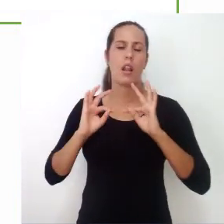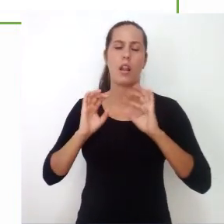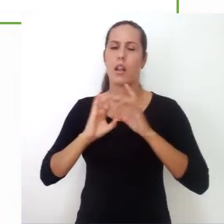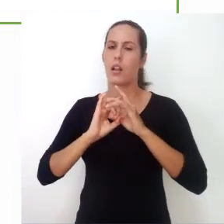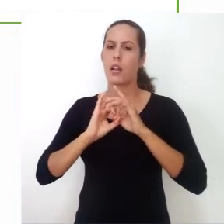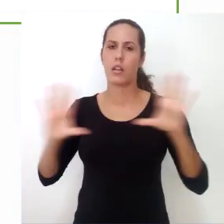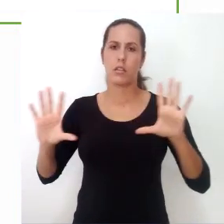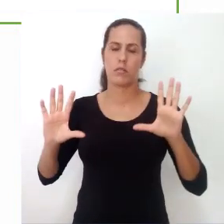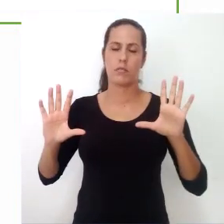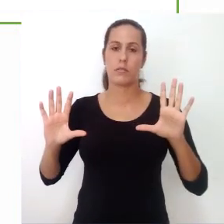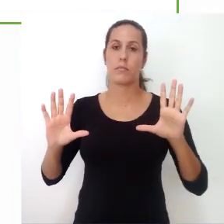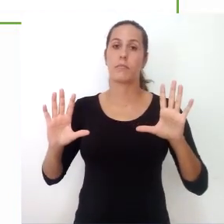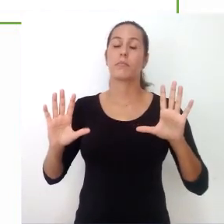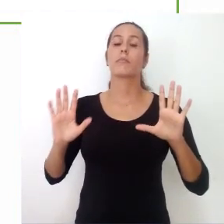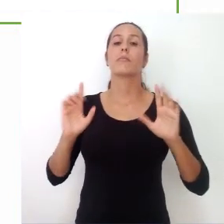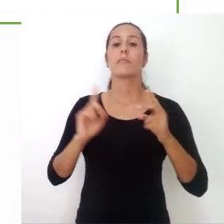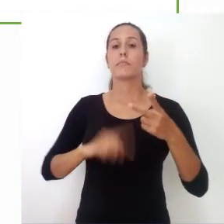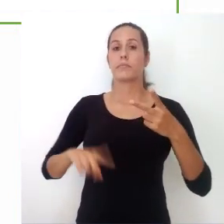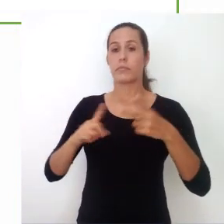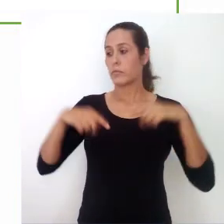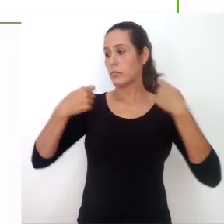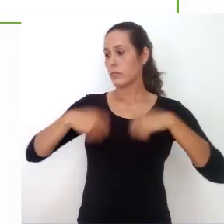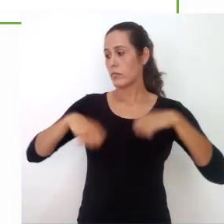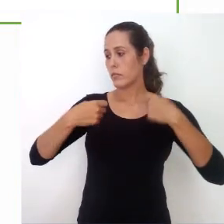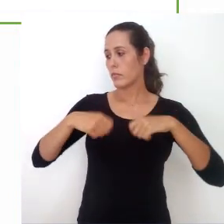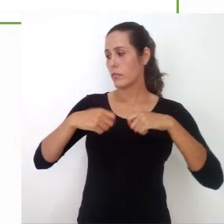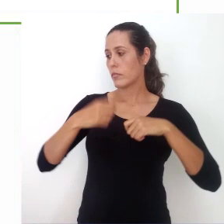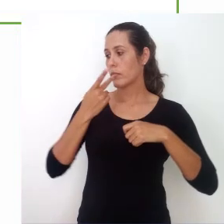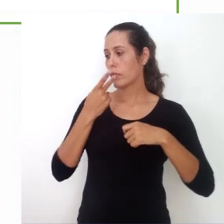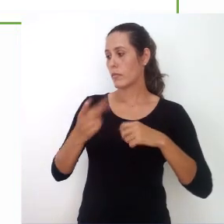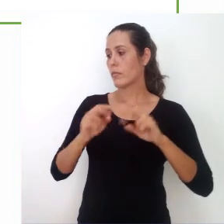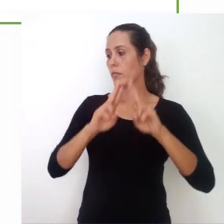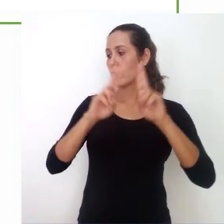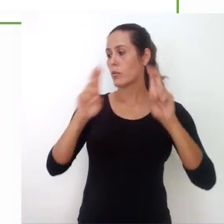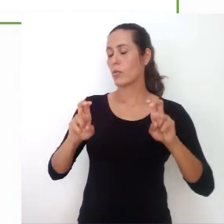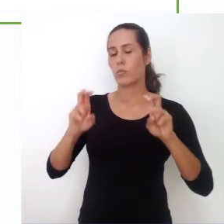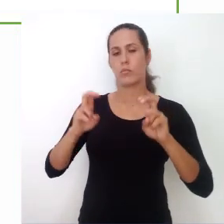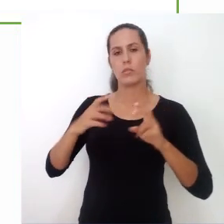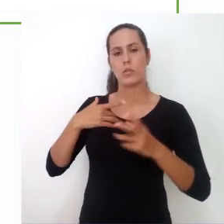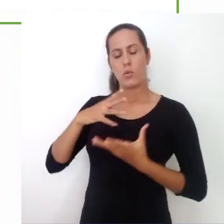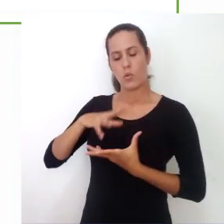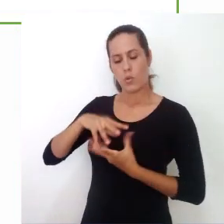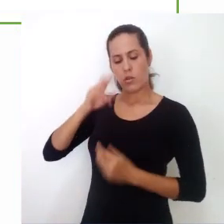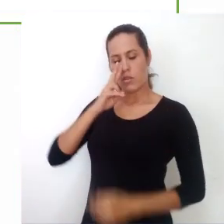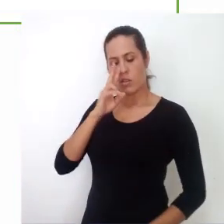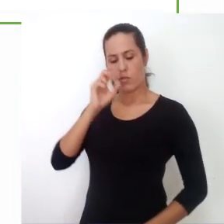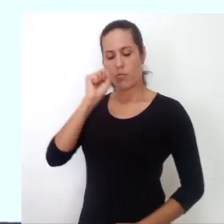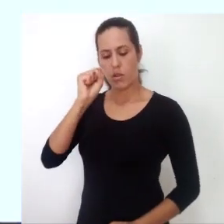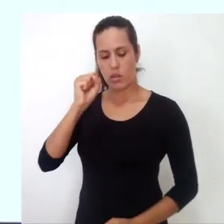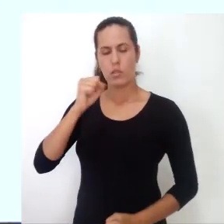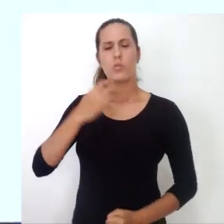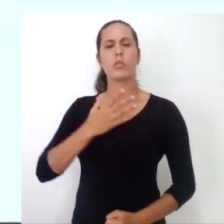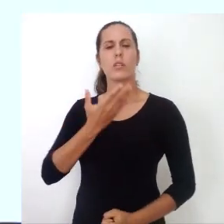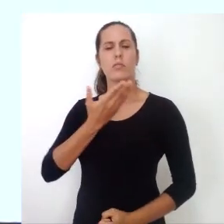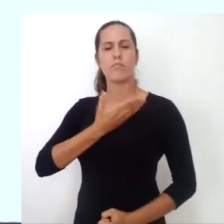agir em relação uns aos outros com espírito de fraternidade. Eu acho que já dá para observar mais uma